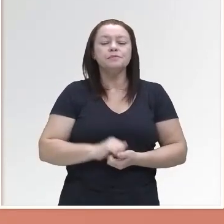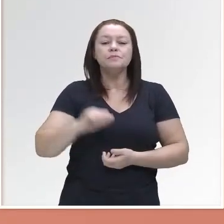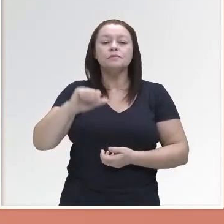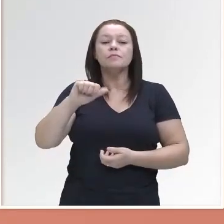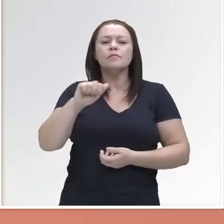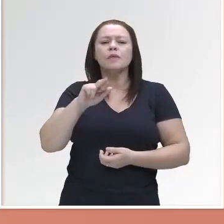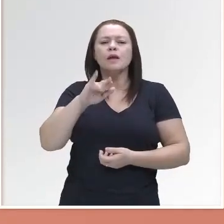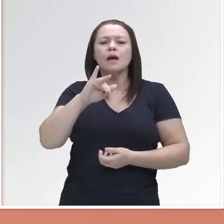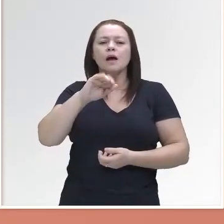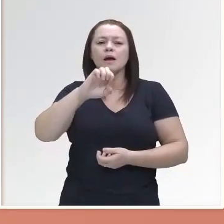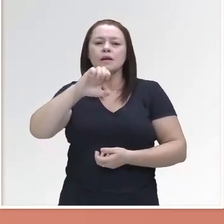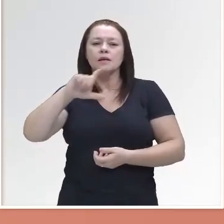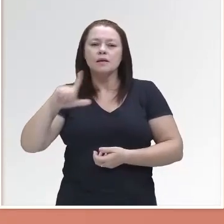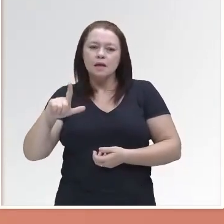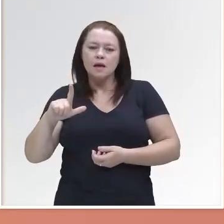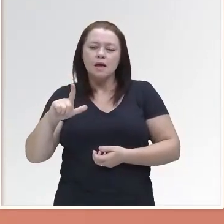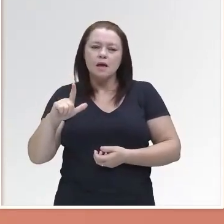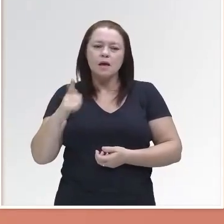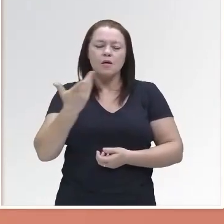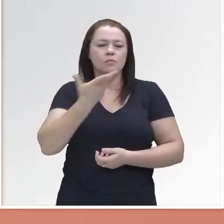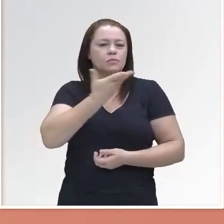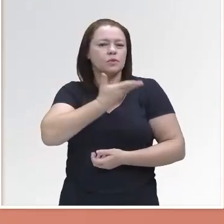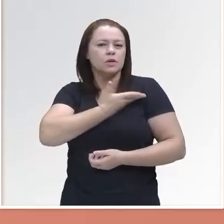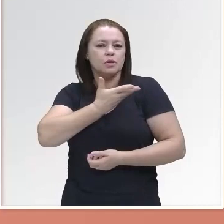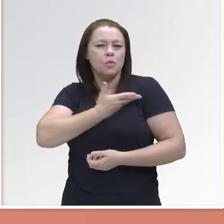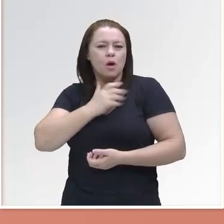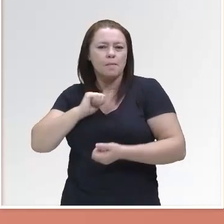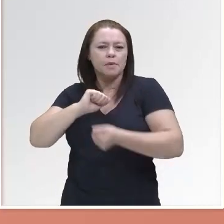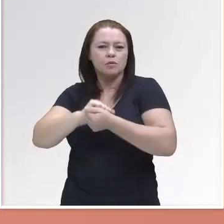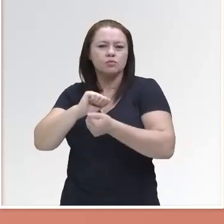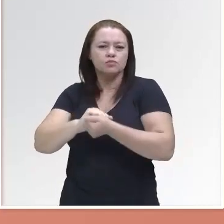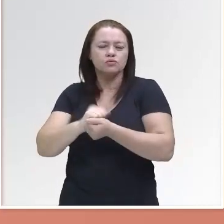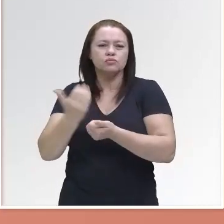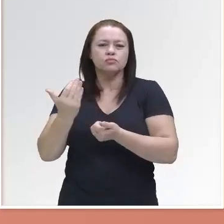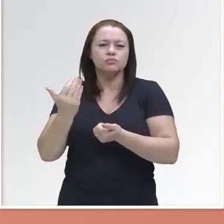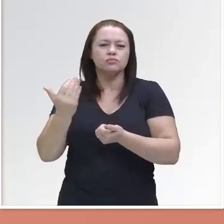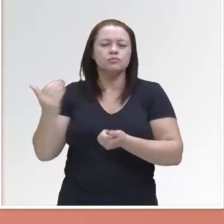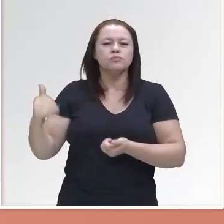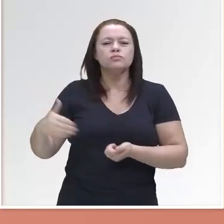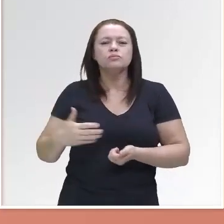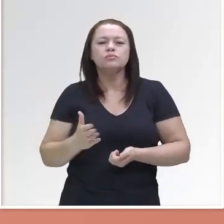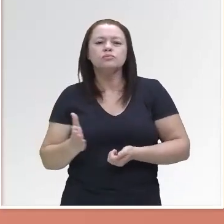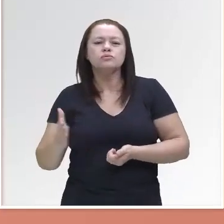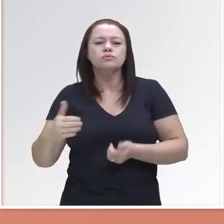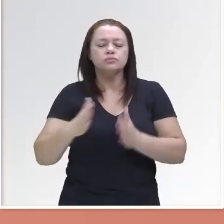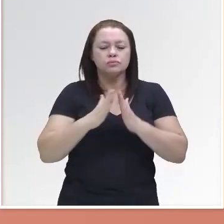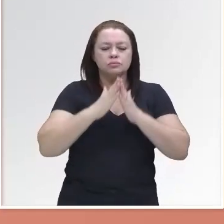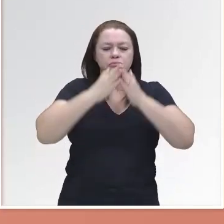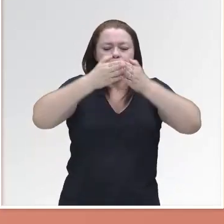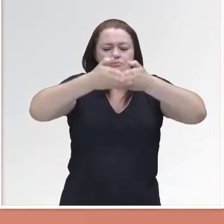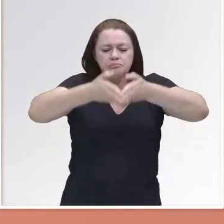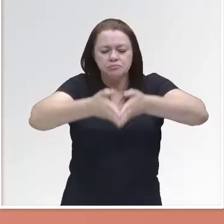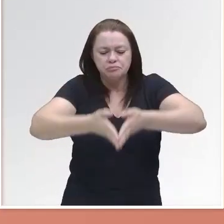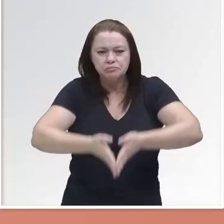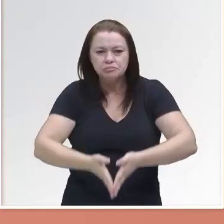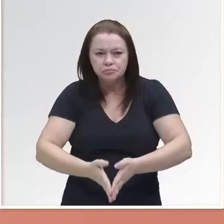Será que Ariel e o seu amigo nadavam em volta de um navio